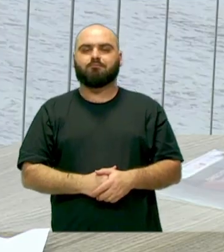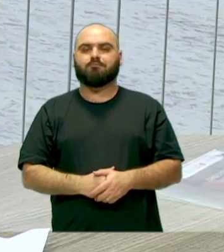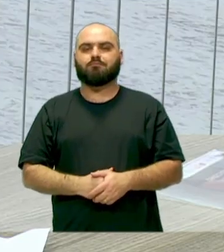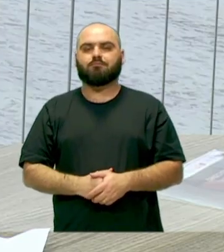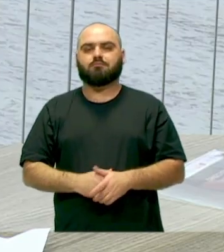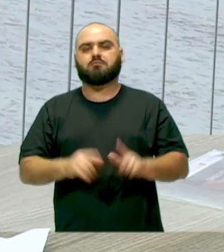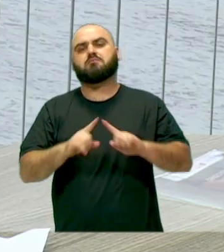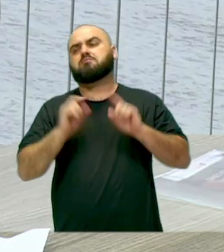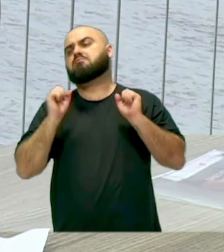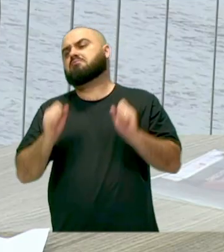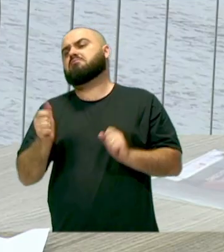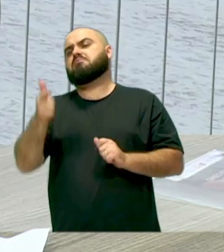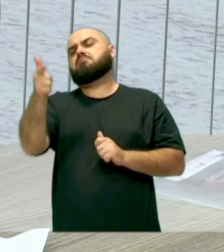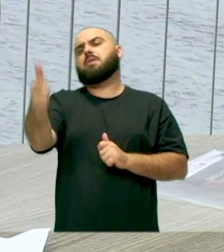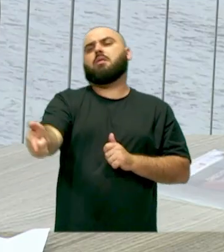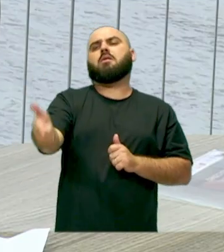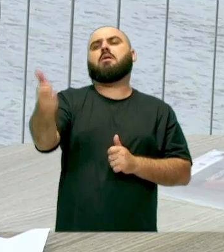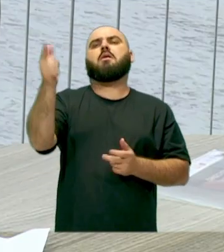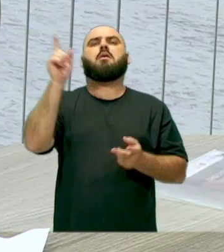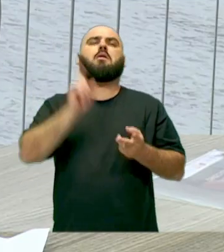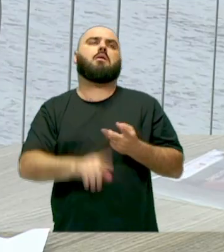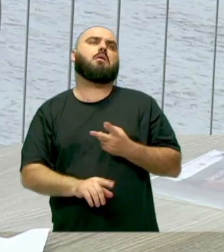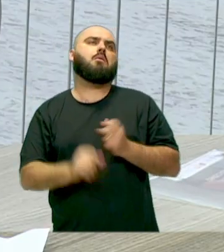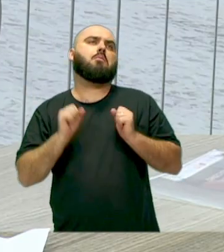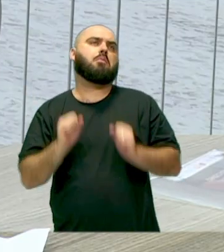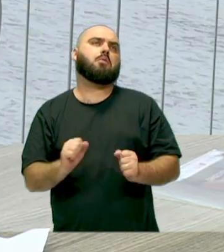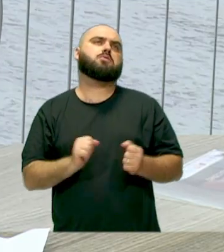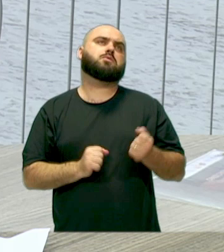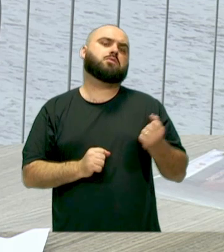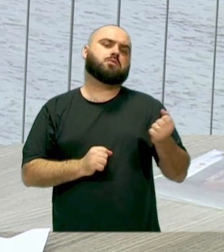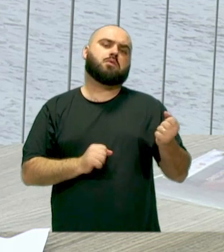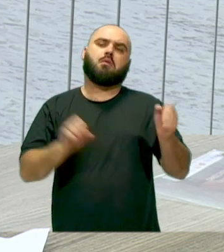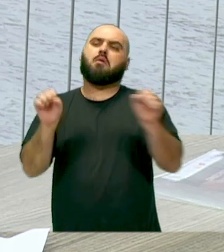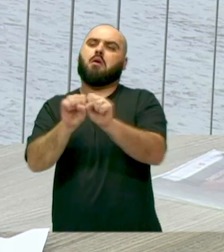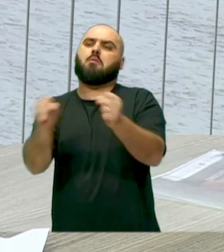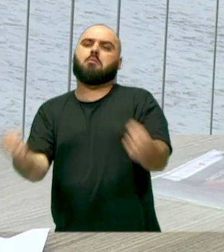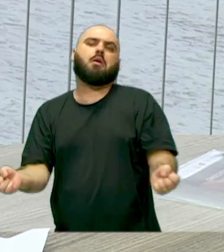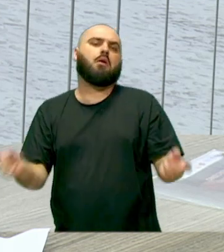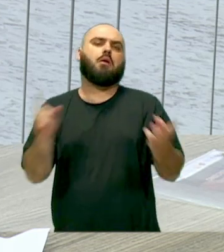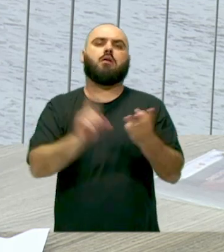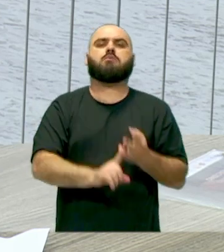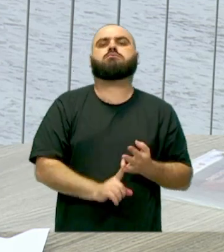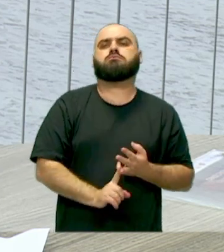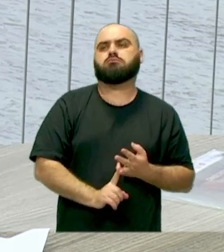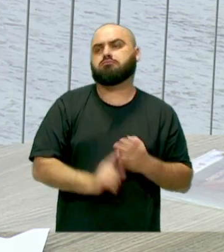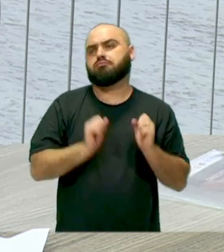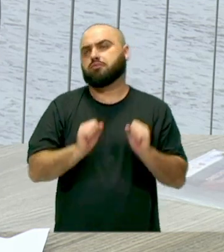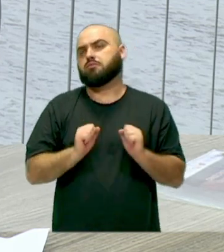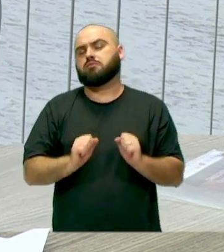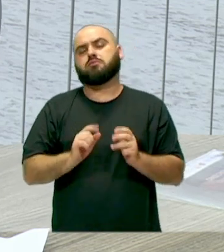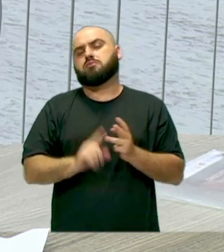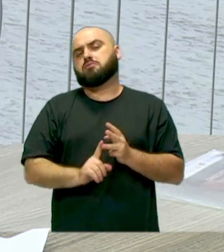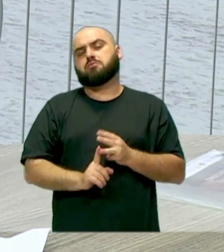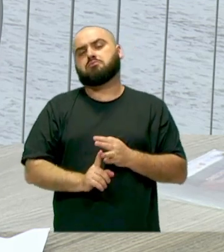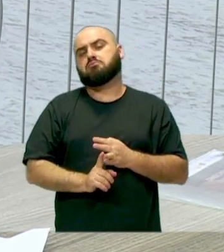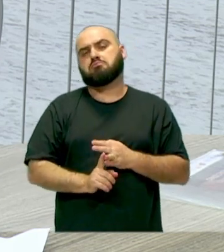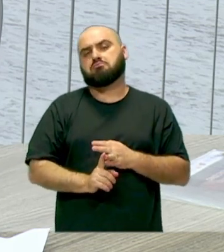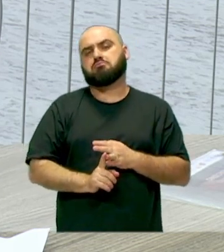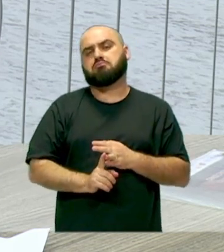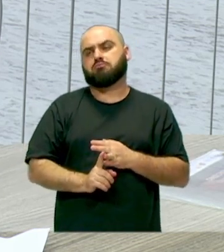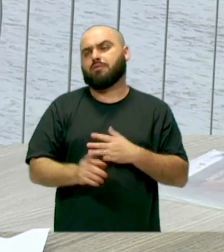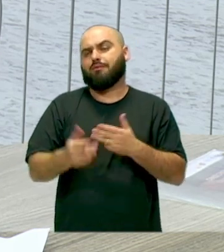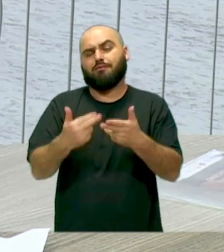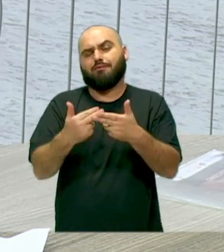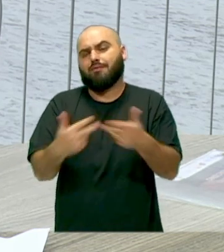posso matar, eu posso destruir, eu posso,